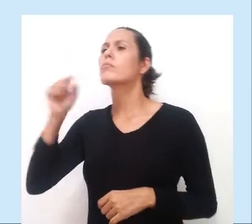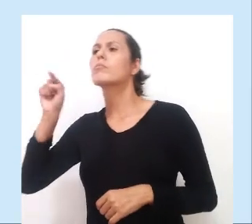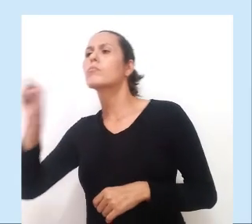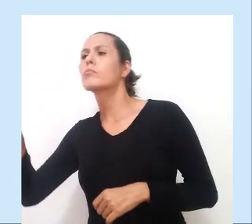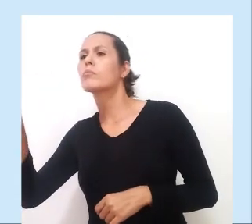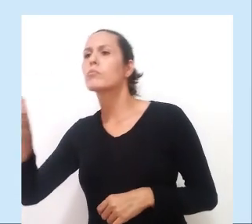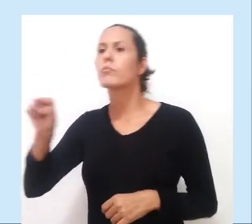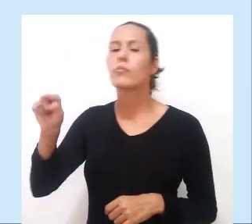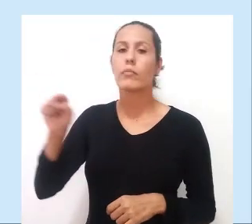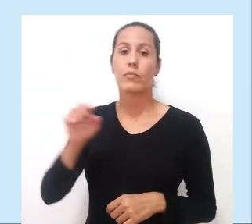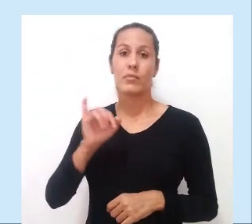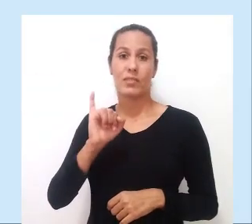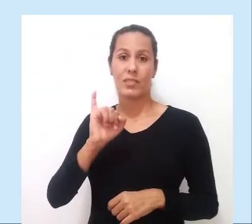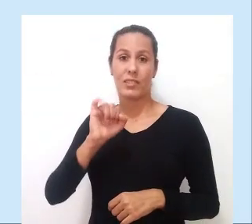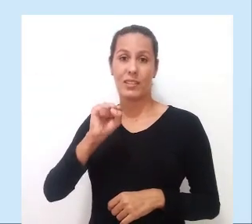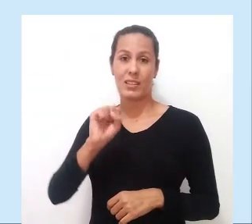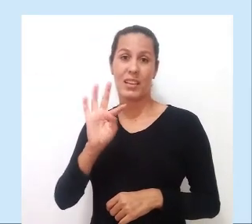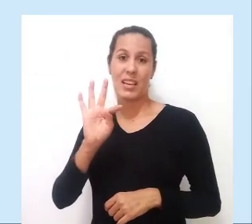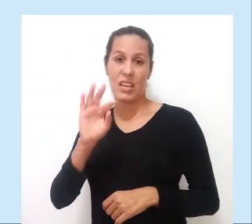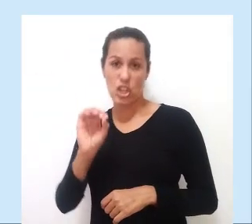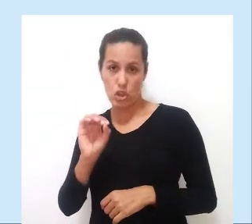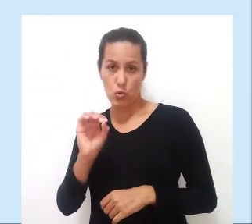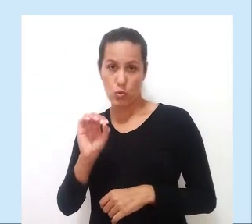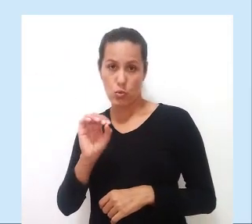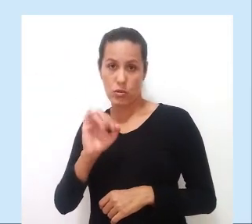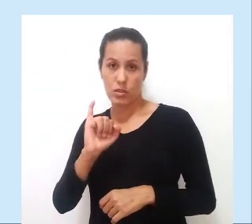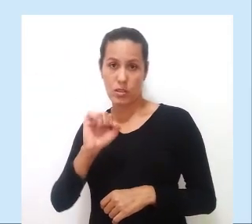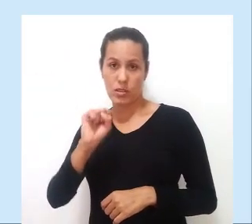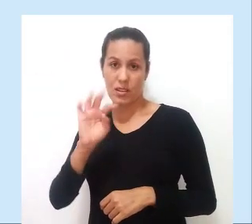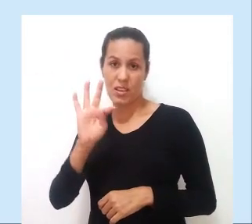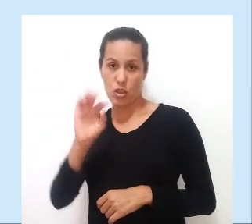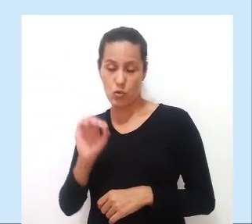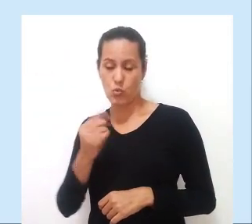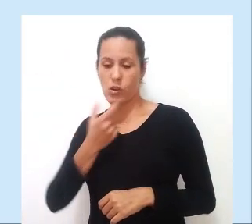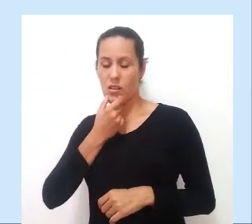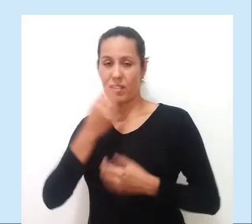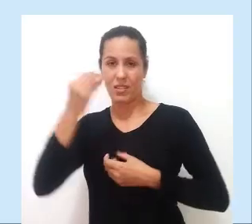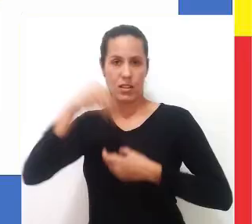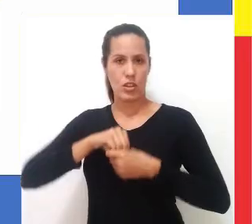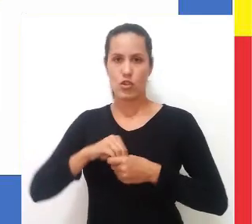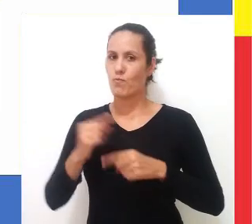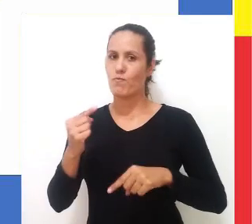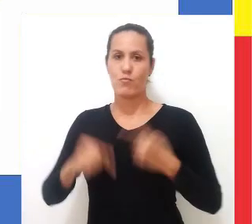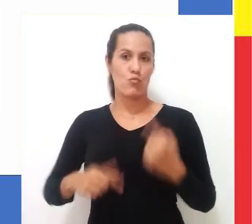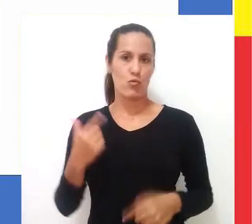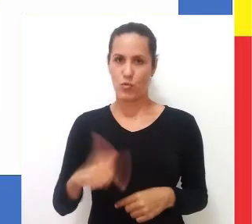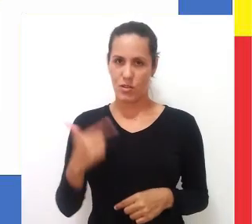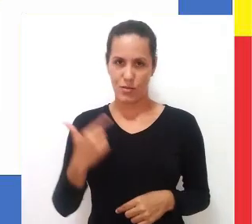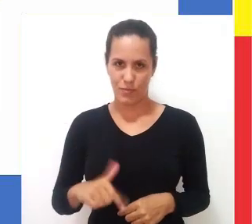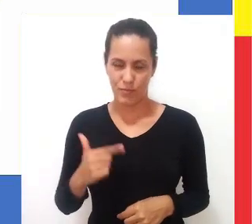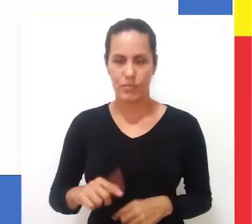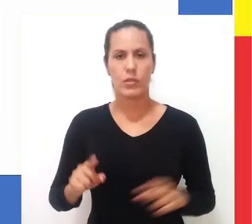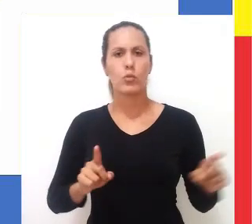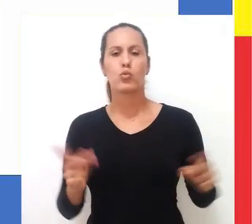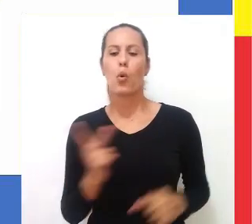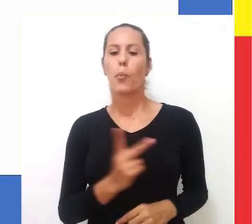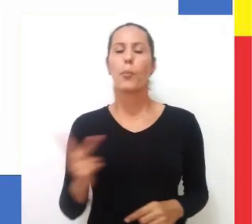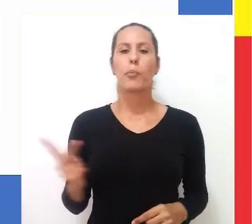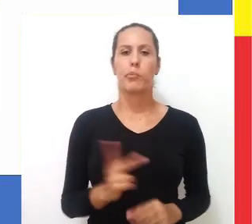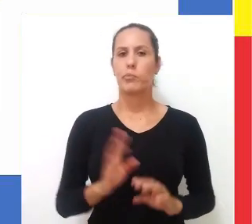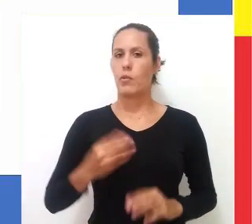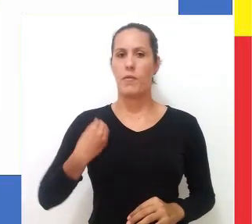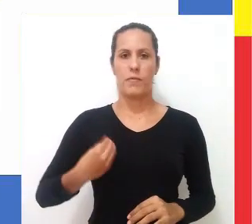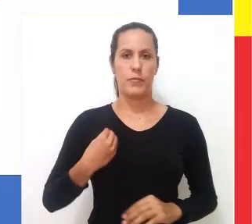isto, porque não tem istos no plural, né, gente? É por isso que não tem o isto. Estes ou estas, aqueles